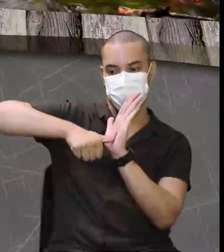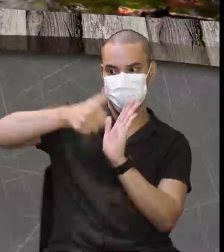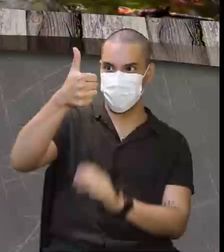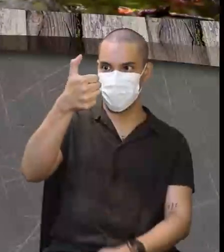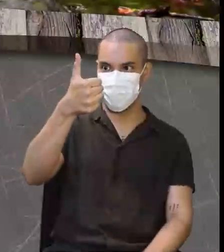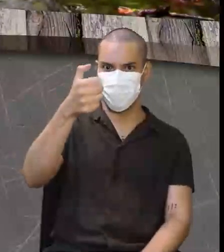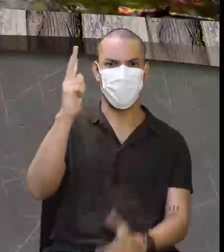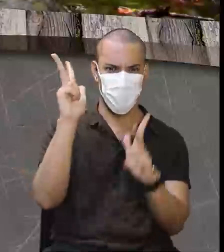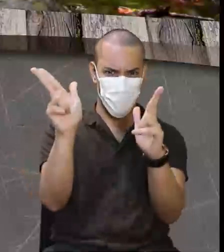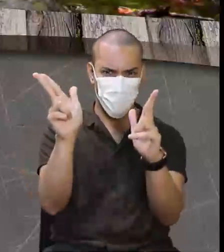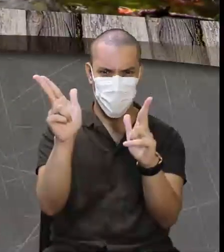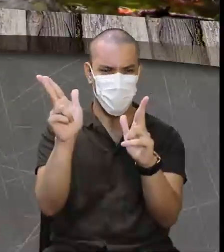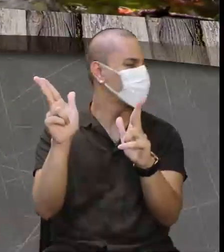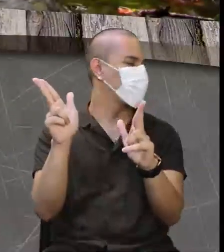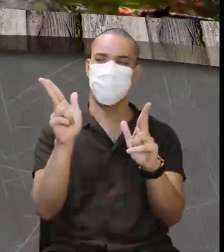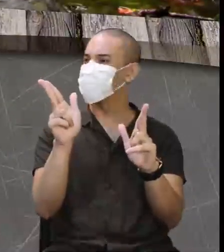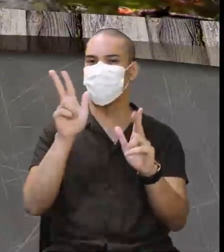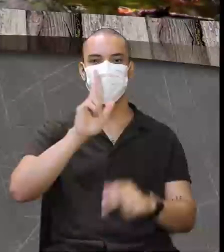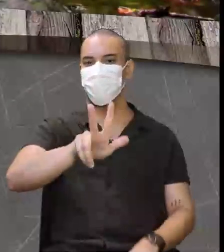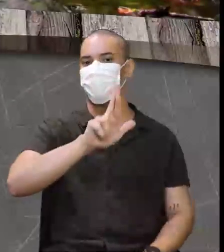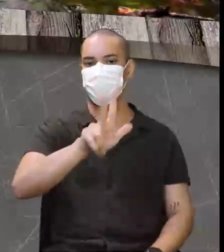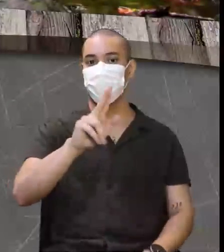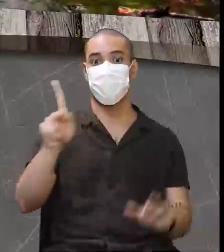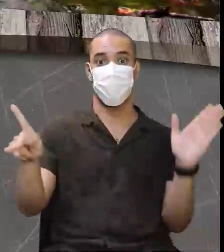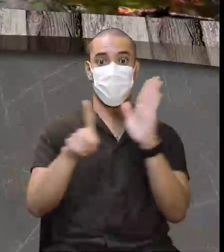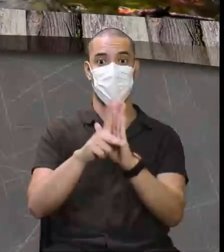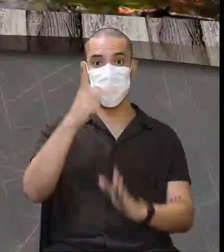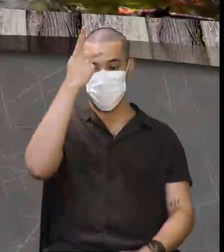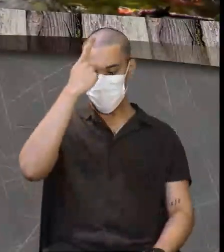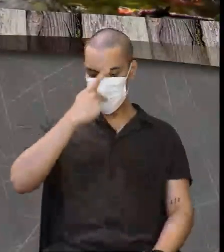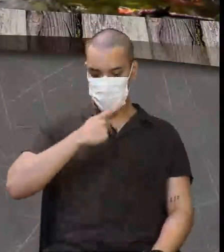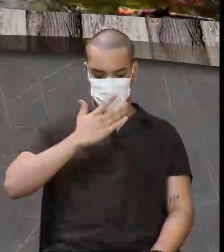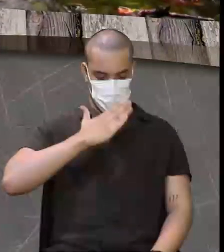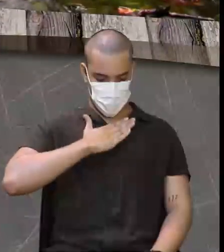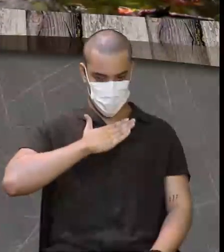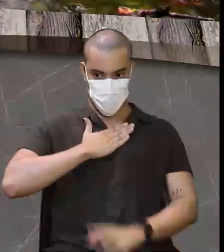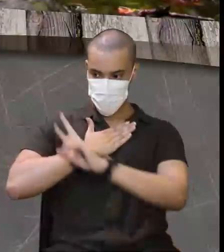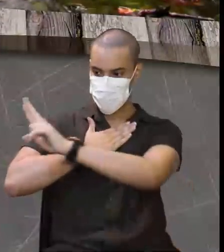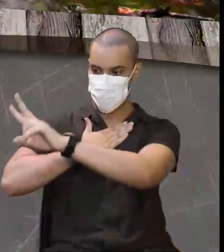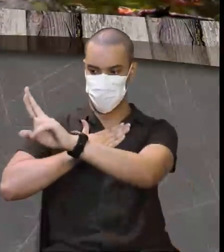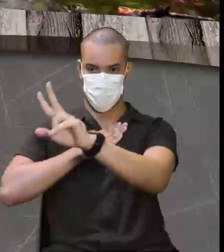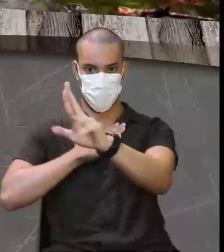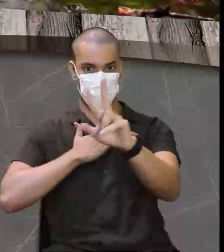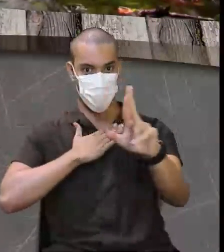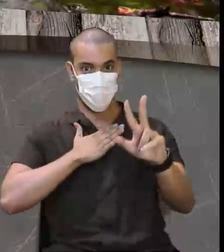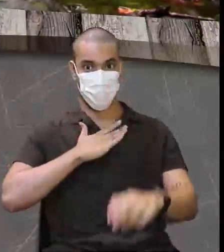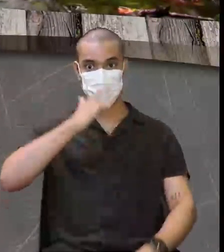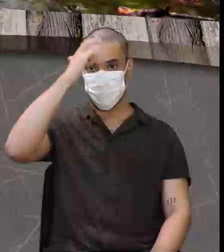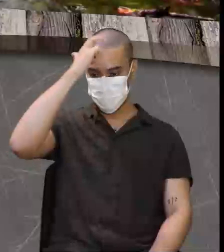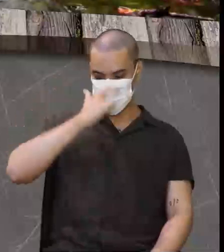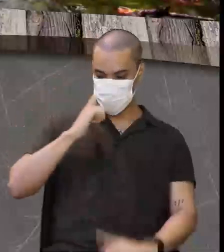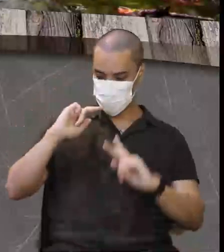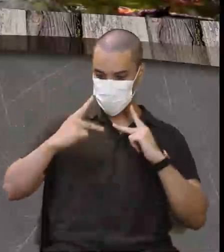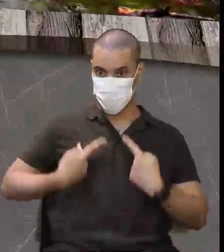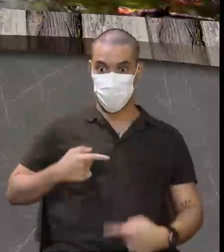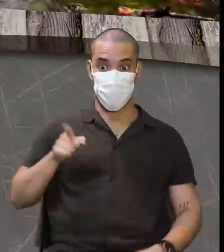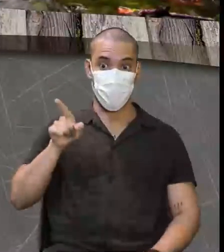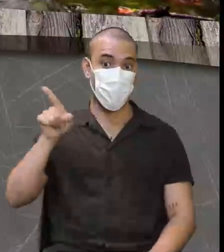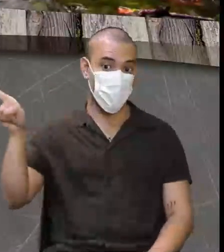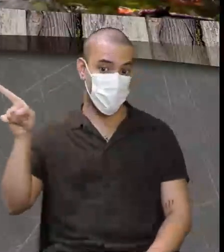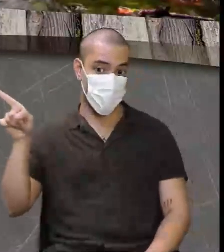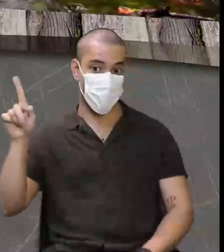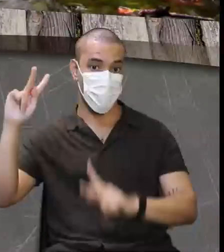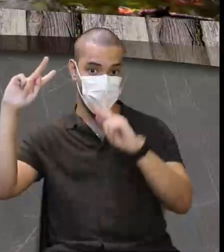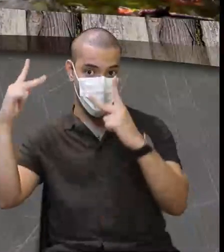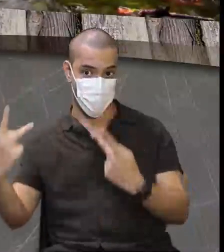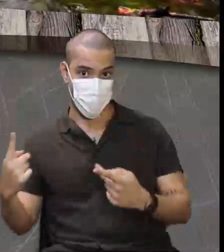Então, isso é uma característica individual, porque me distingue. Eu sou humana, ele é humano, mas a minha impressão digital é uma, o